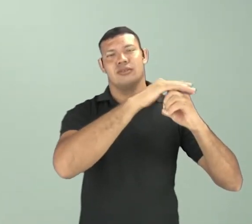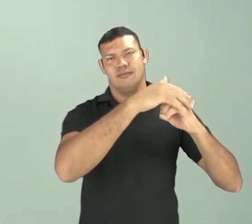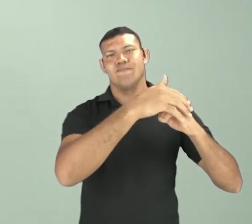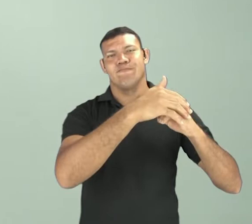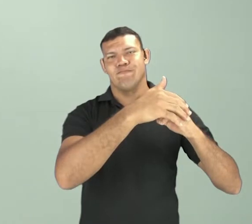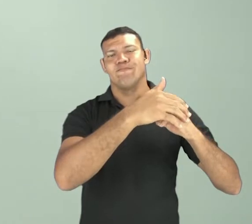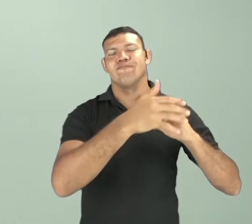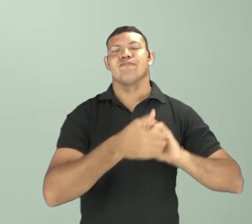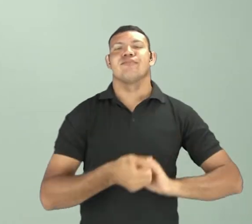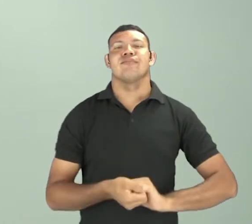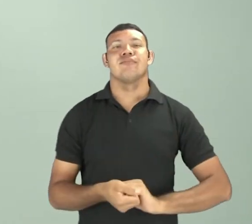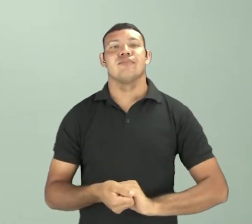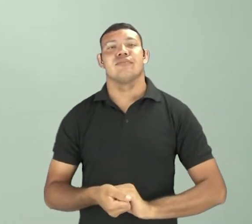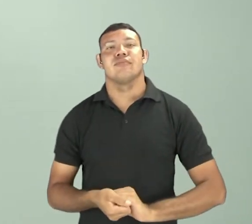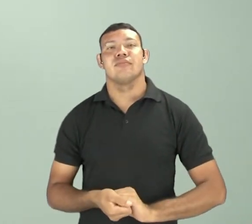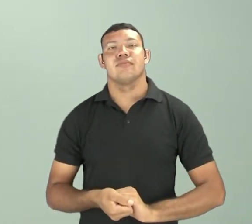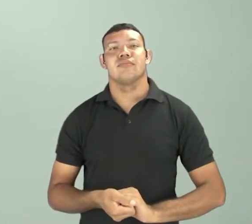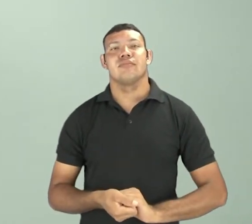planeta, certo?